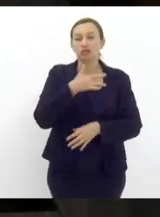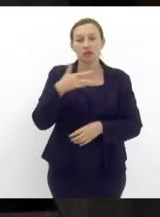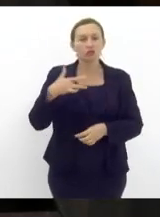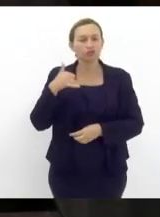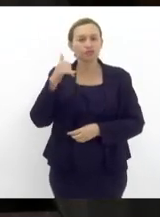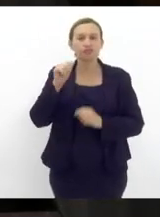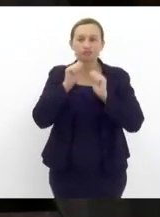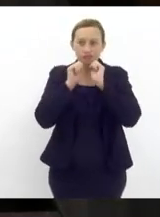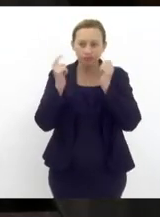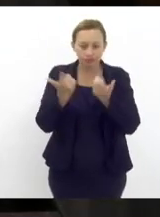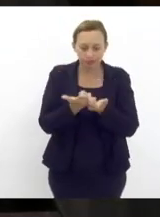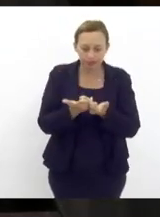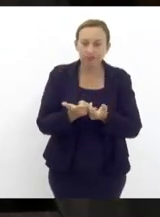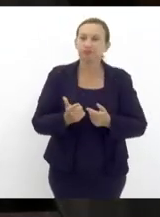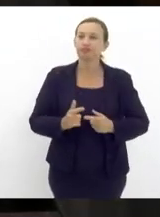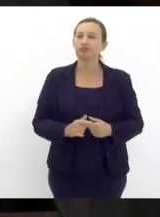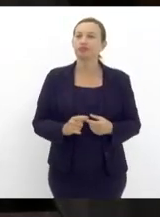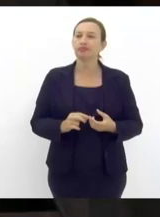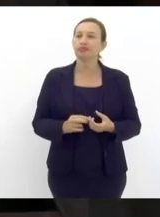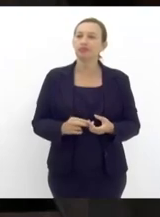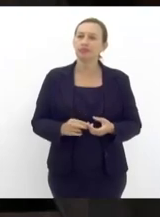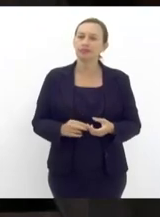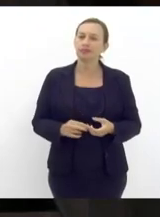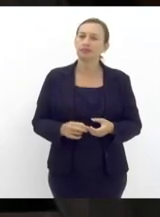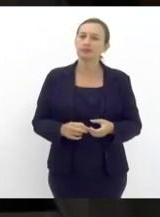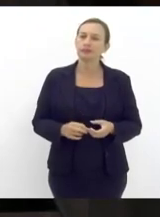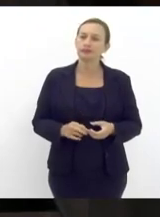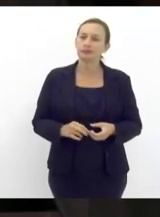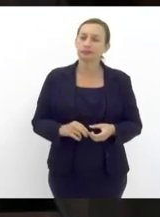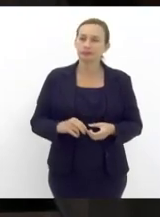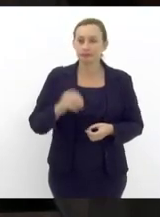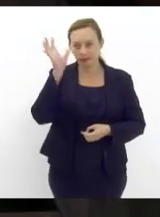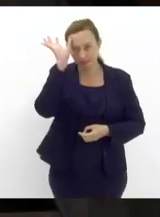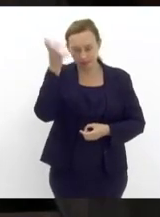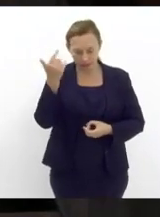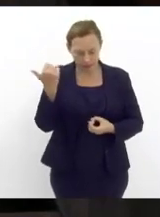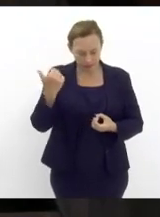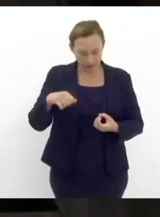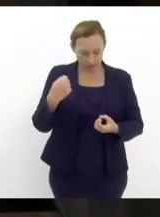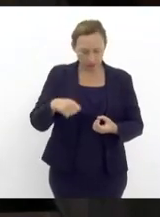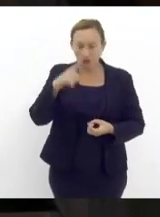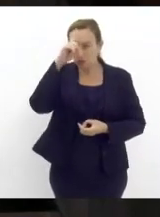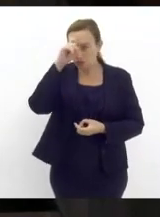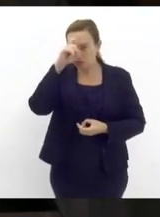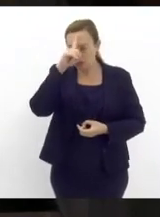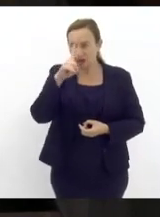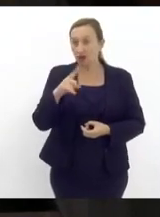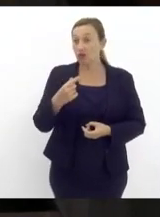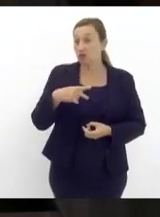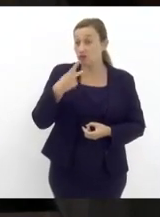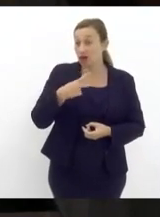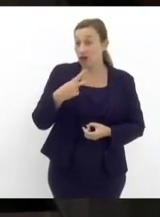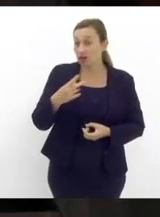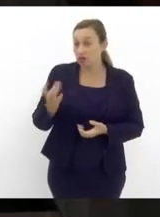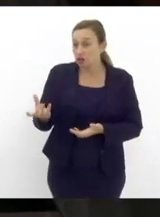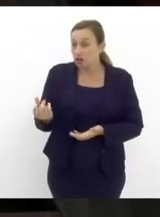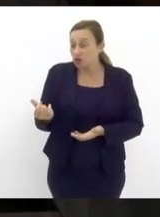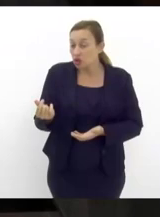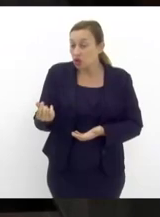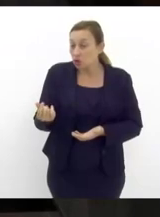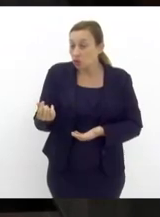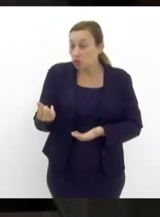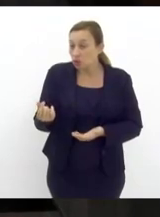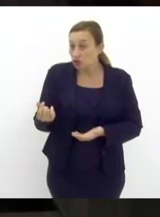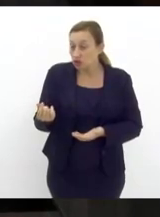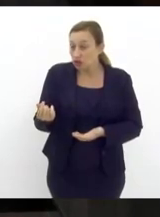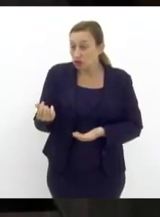alerj precisa que seja resolvido porque o hospital alega que tem recurso a receber que não recebe o secretário de